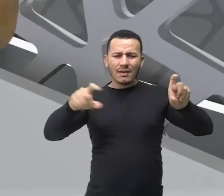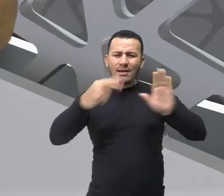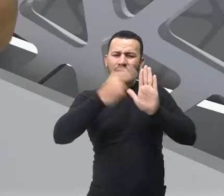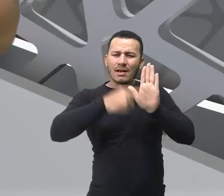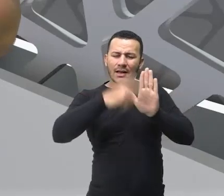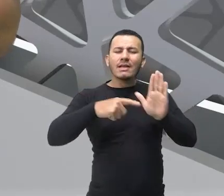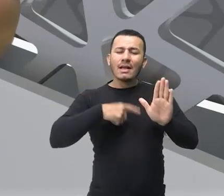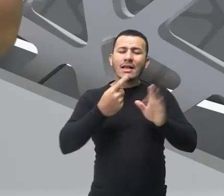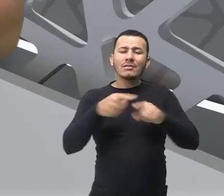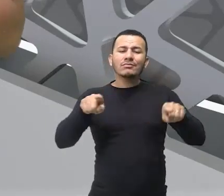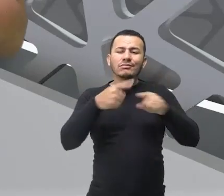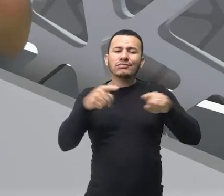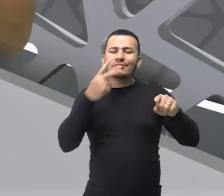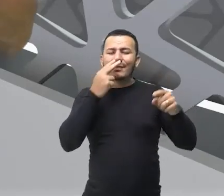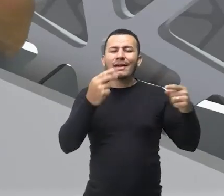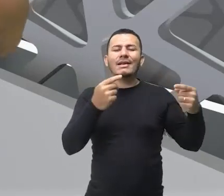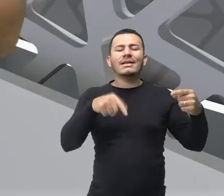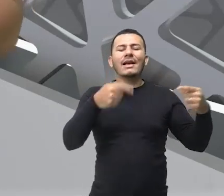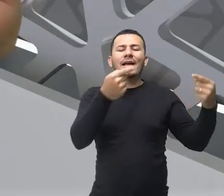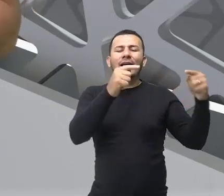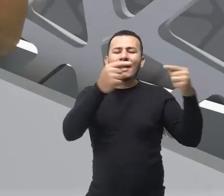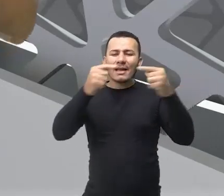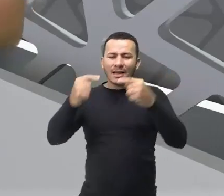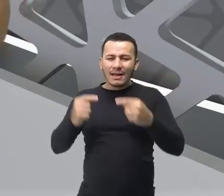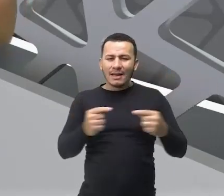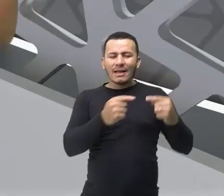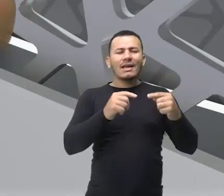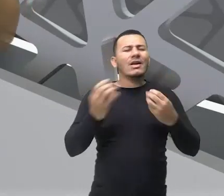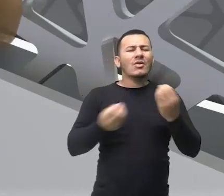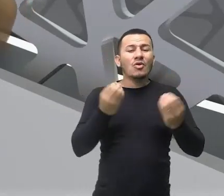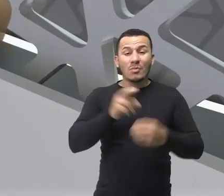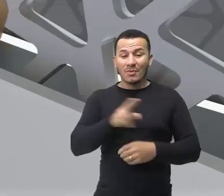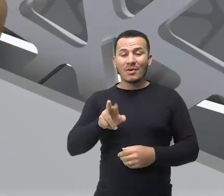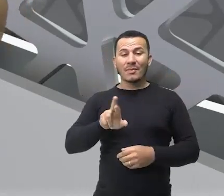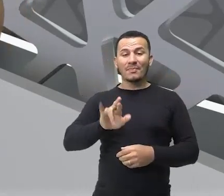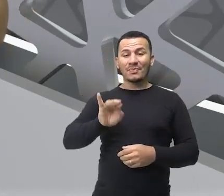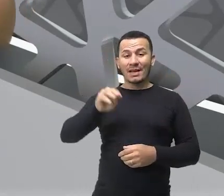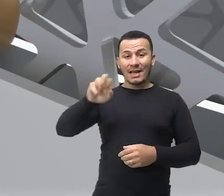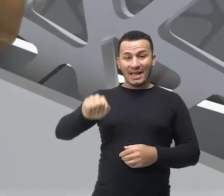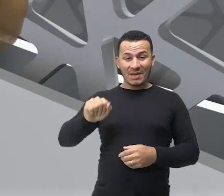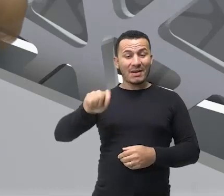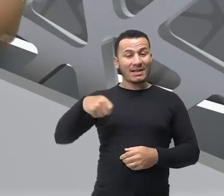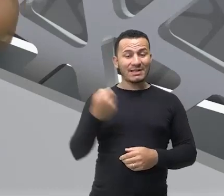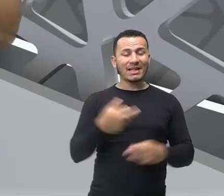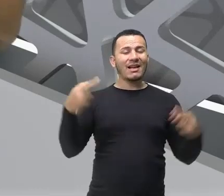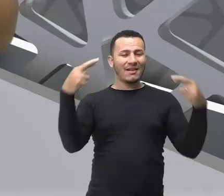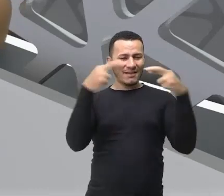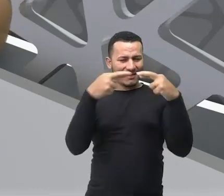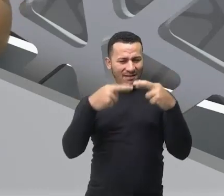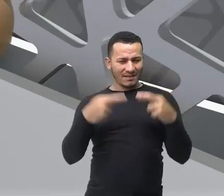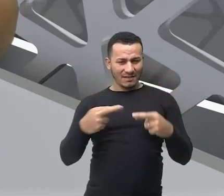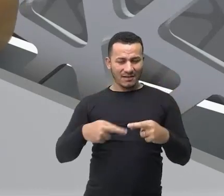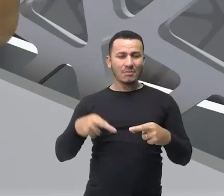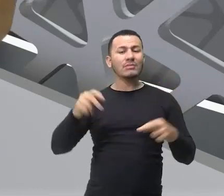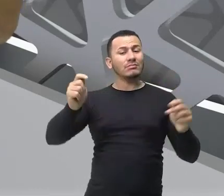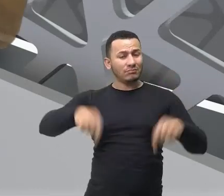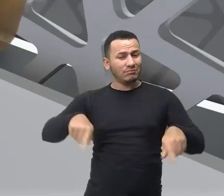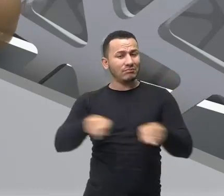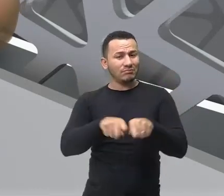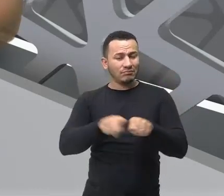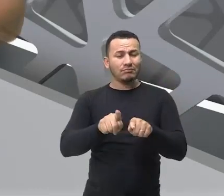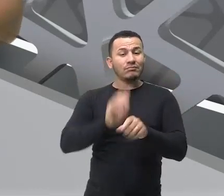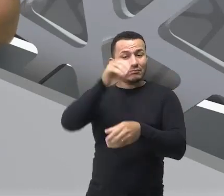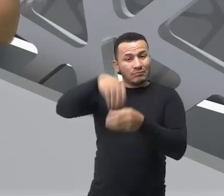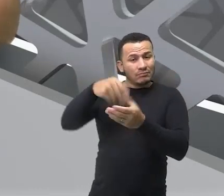sonoridade, repetição de sons, nós estamos falando de rimas, certo? Então, no poema, nós vamos ter um recurso linguístico que nós chamamos de rima,